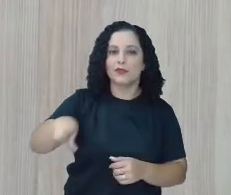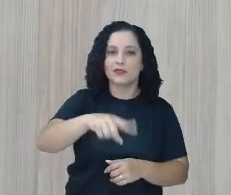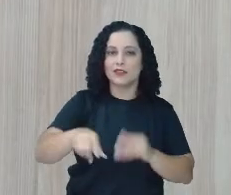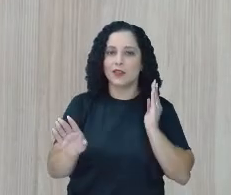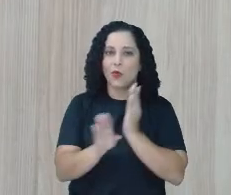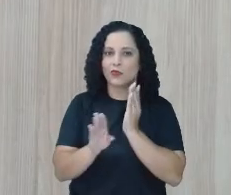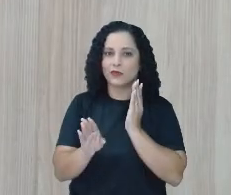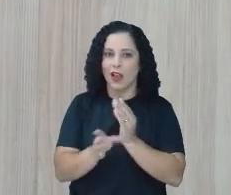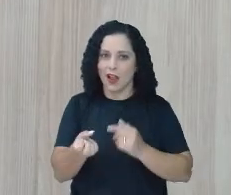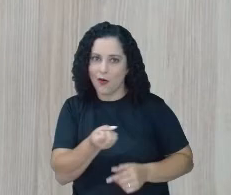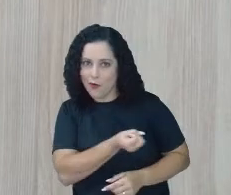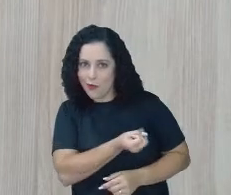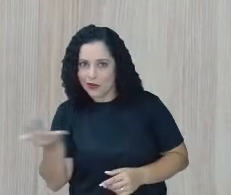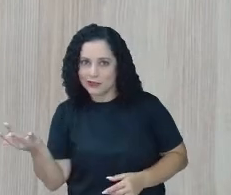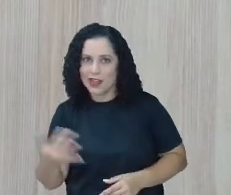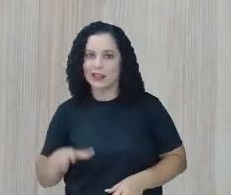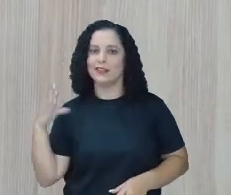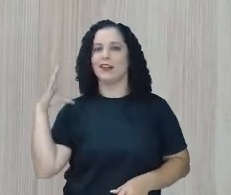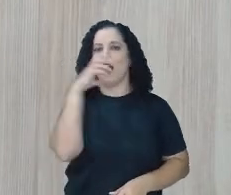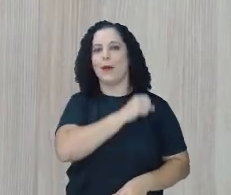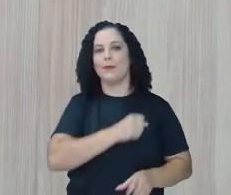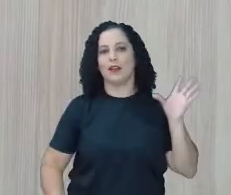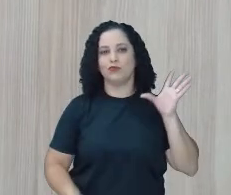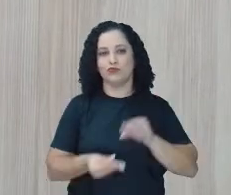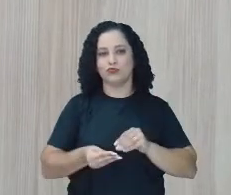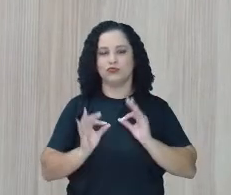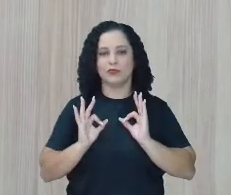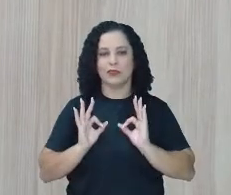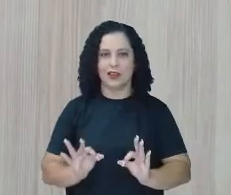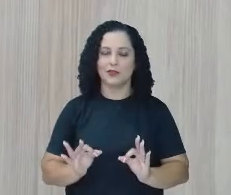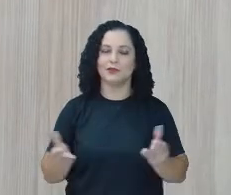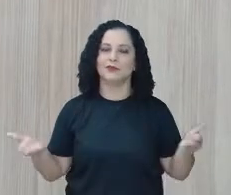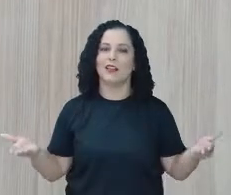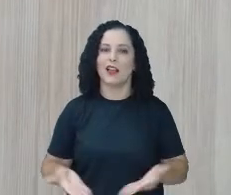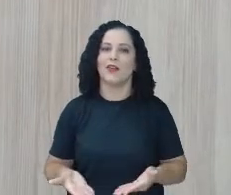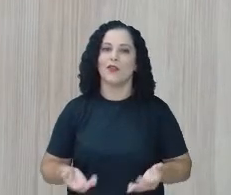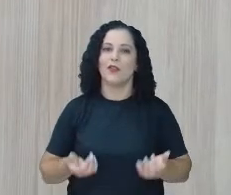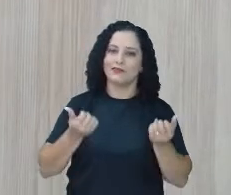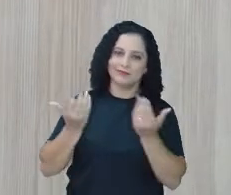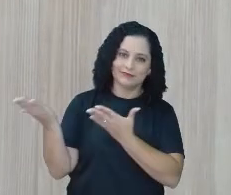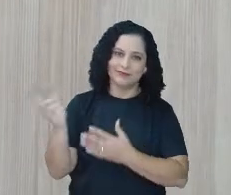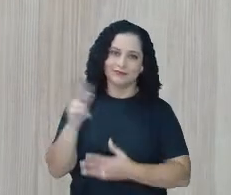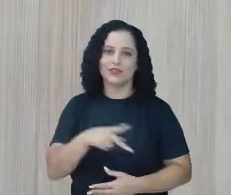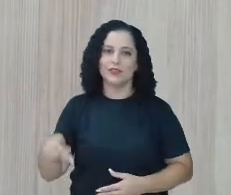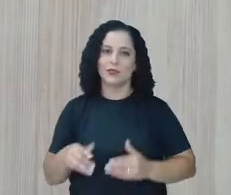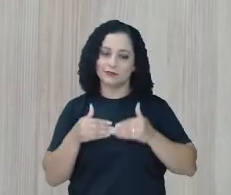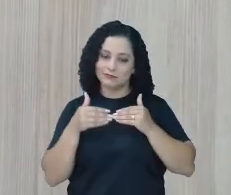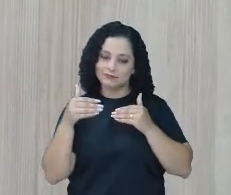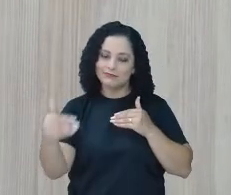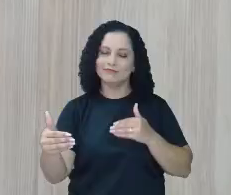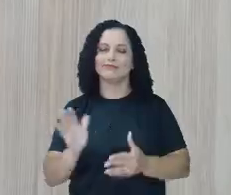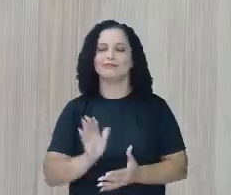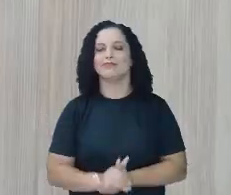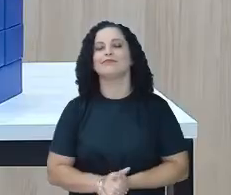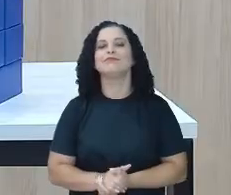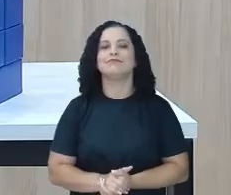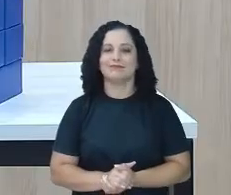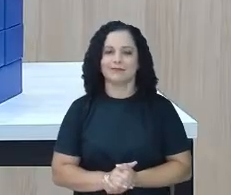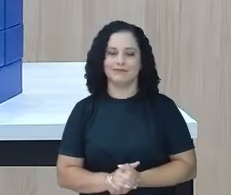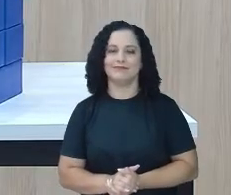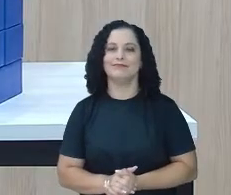essa quantidade de forma mais rápida e prática, tá bom? Vou voltar agora a palavra para a Briane para ela dar continuidade aí à aula.